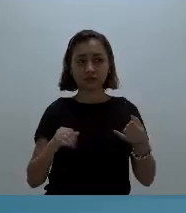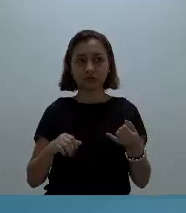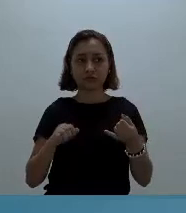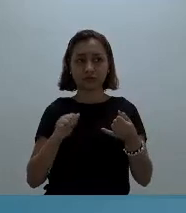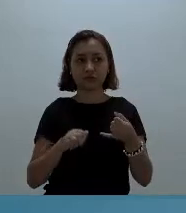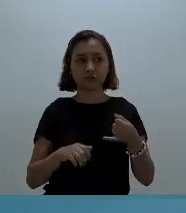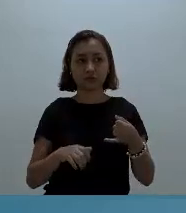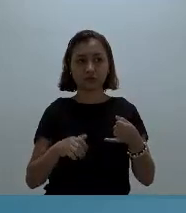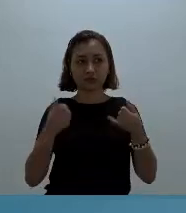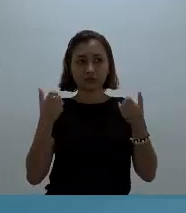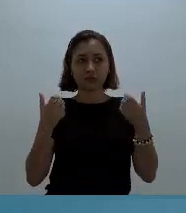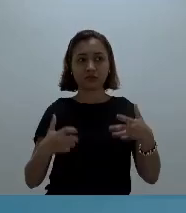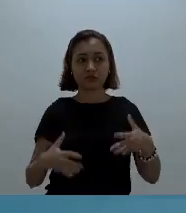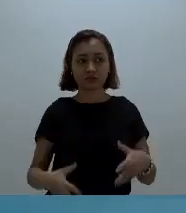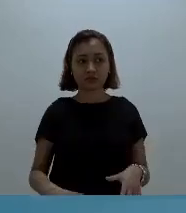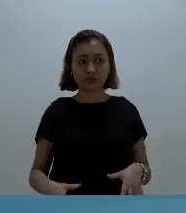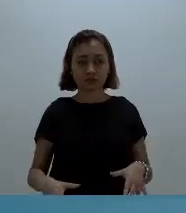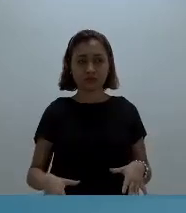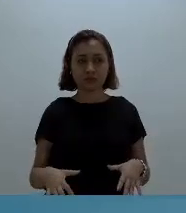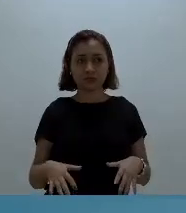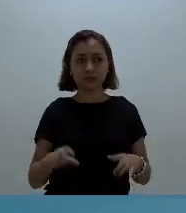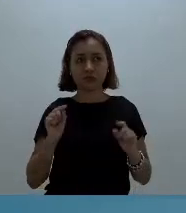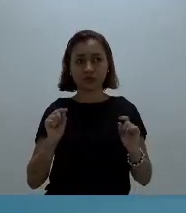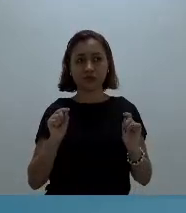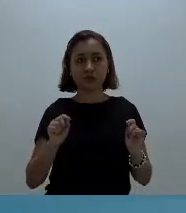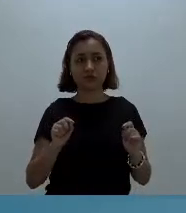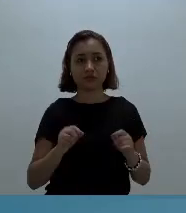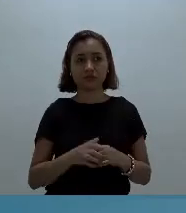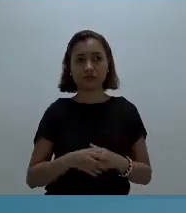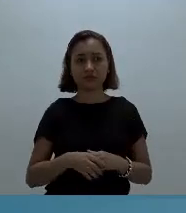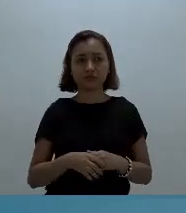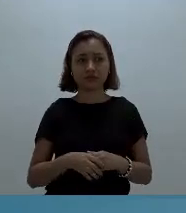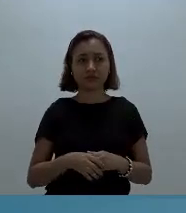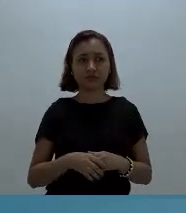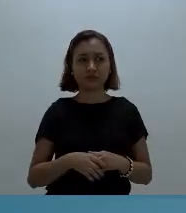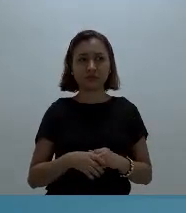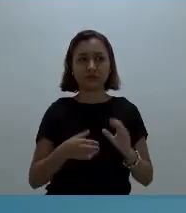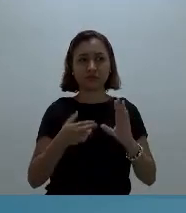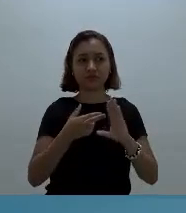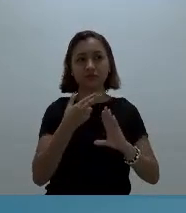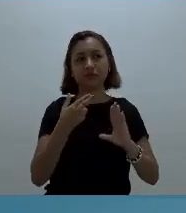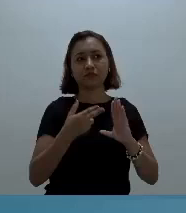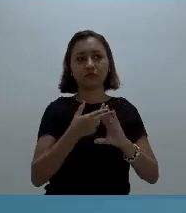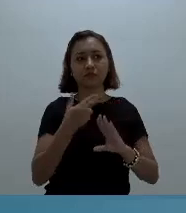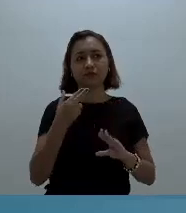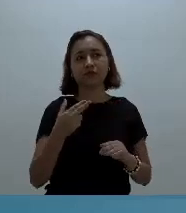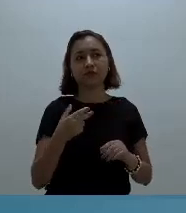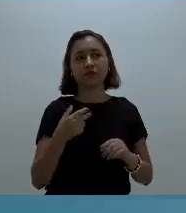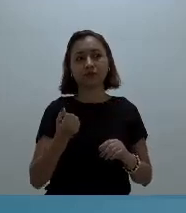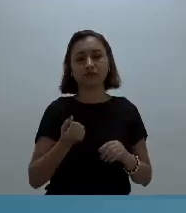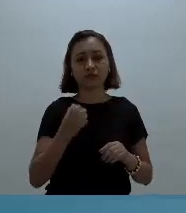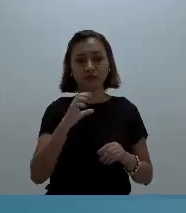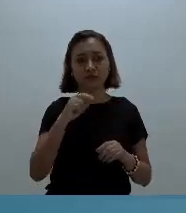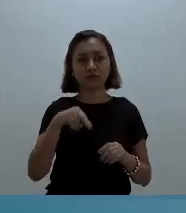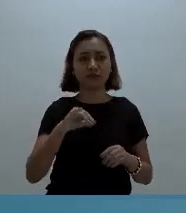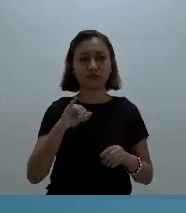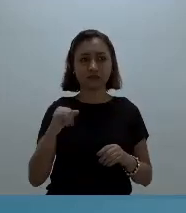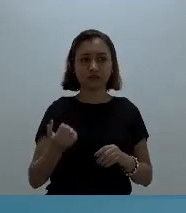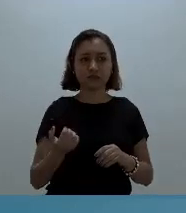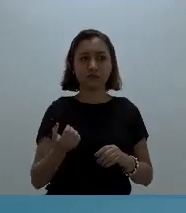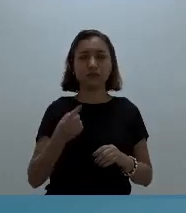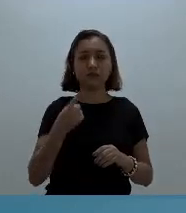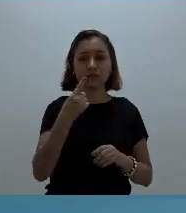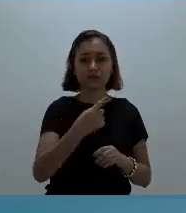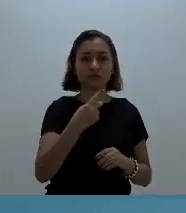necessidade de adequar o regimento interno desta Corte às disposições contidas na resolução CNJ 135 de 13 de julho de 2011